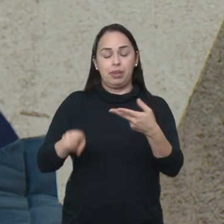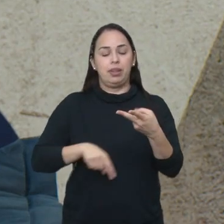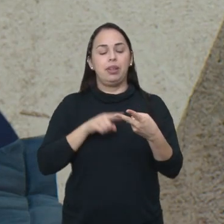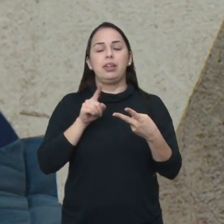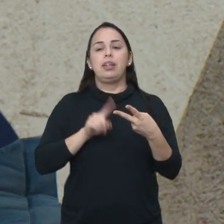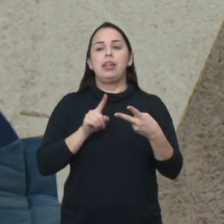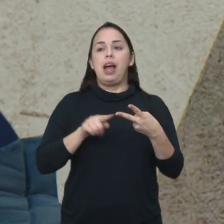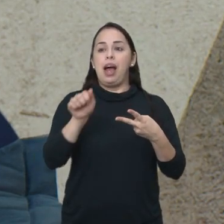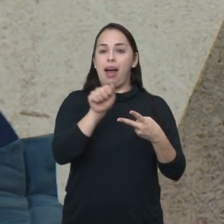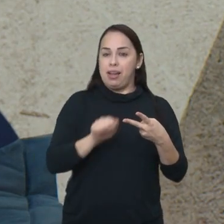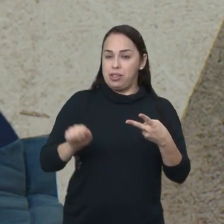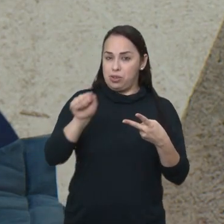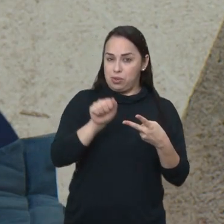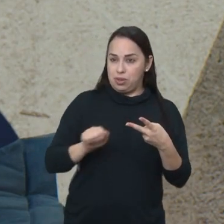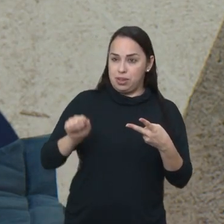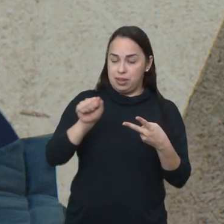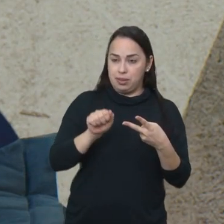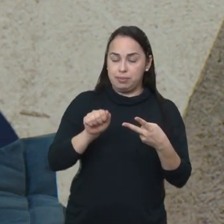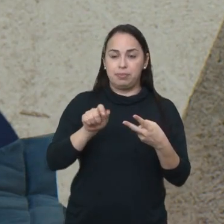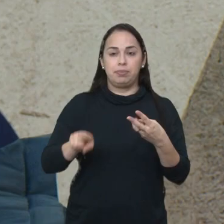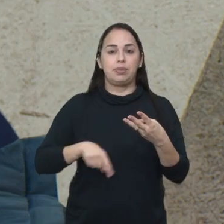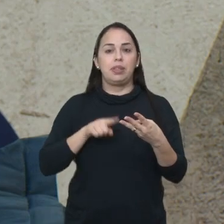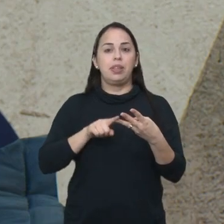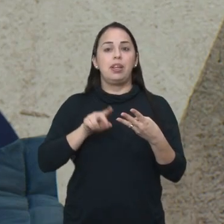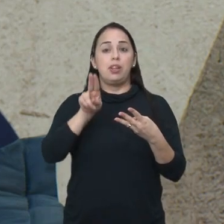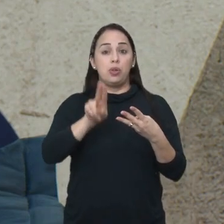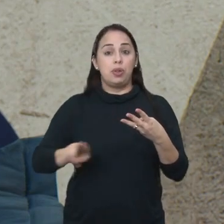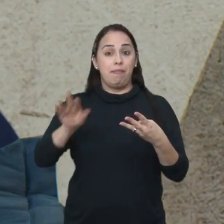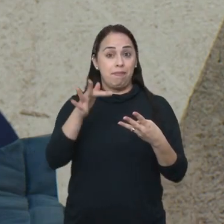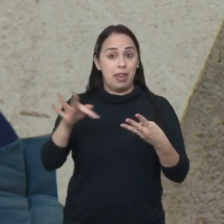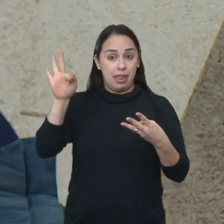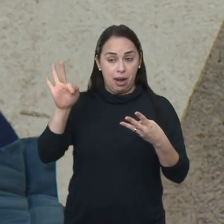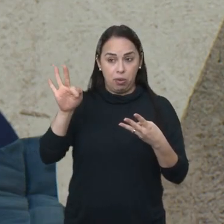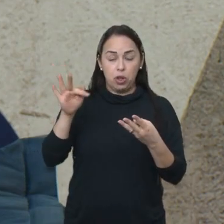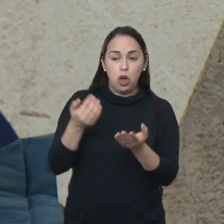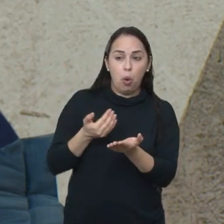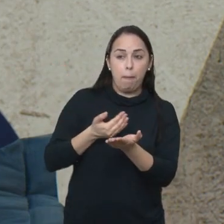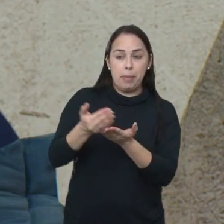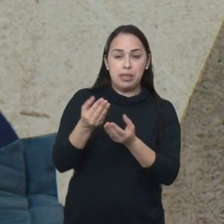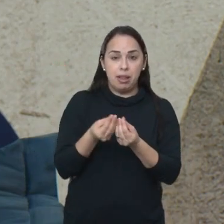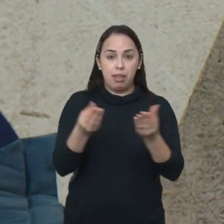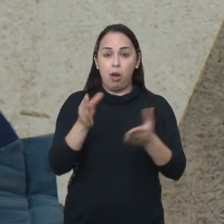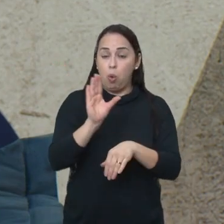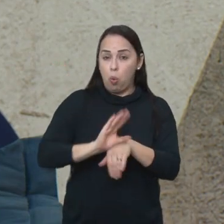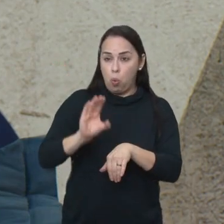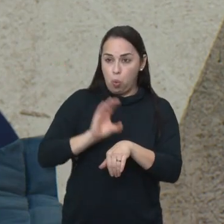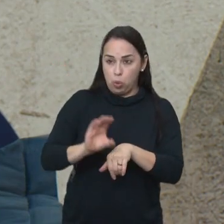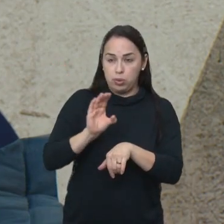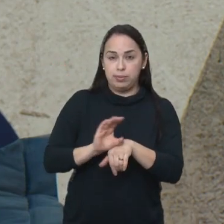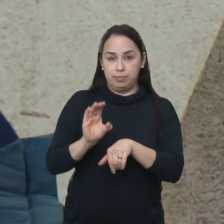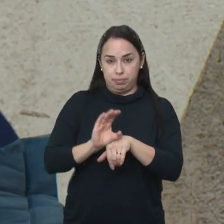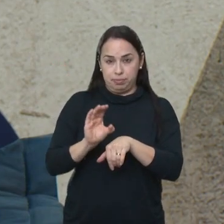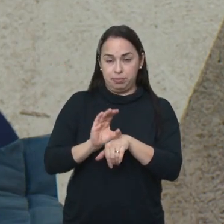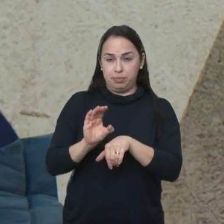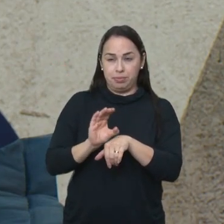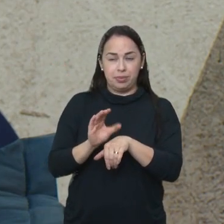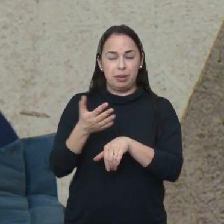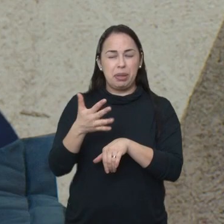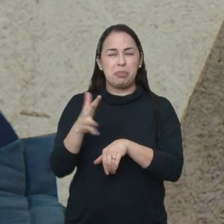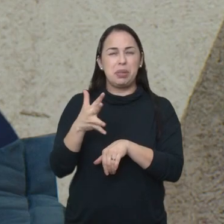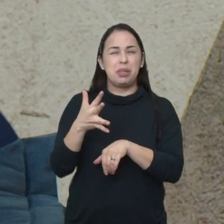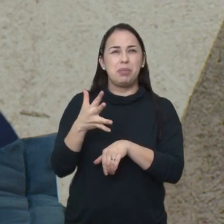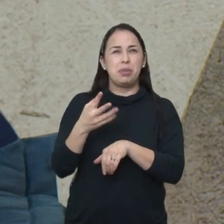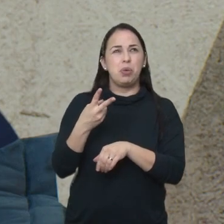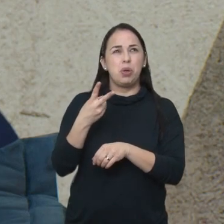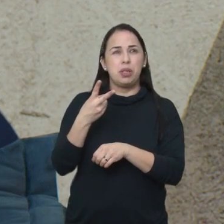Temos associações de tradutores e intérpretes e as universidades federais que começaram a promover esse curso a